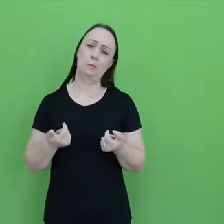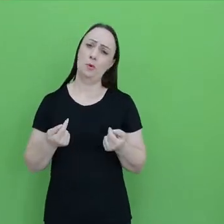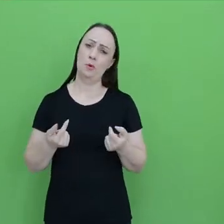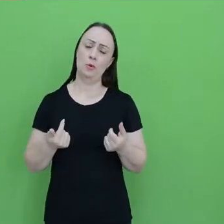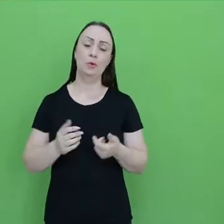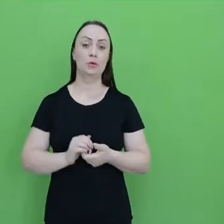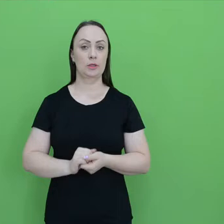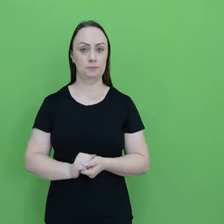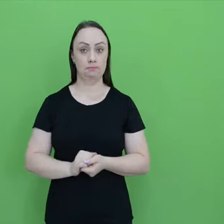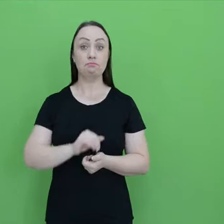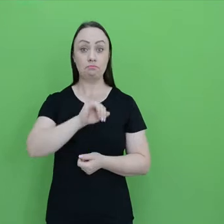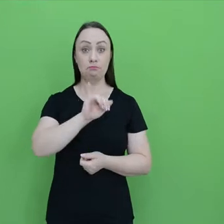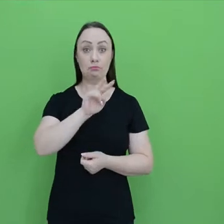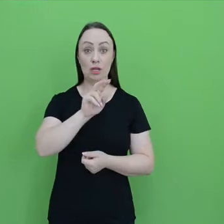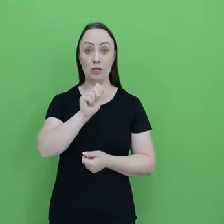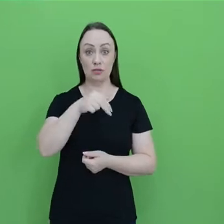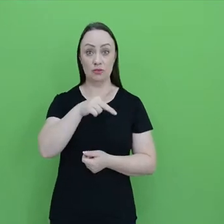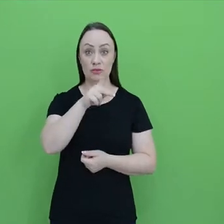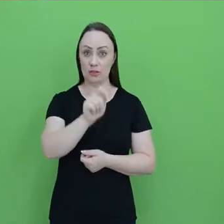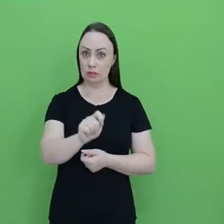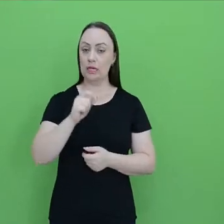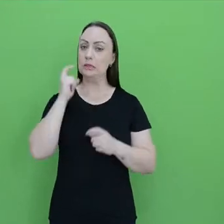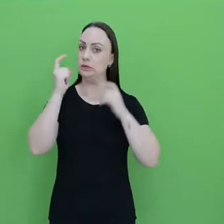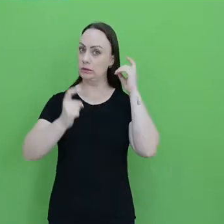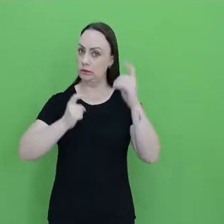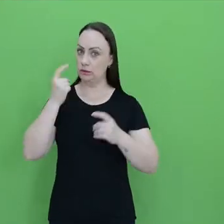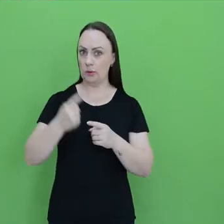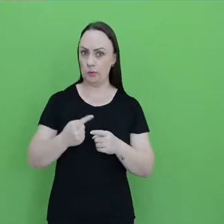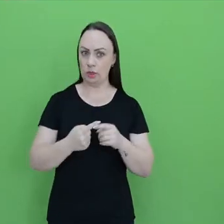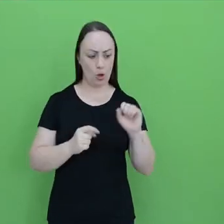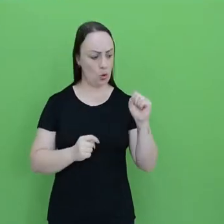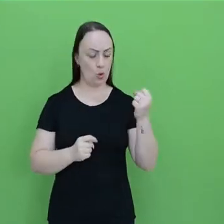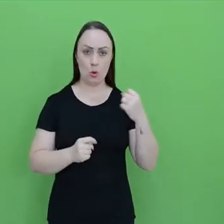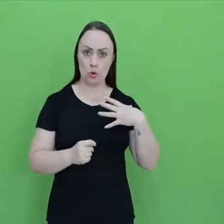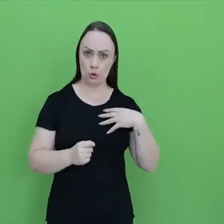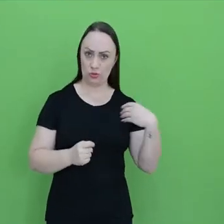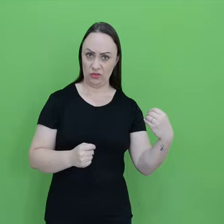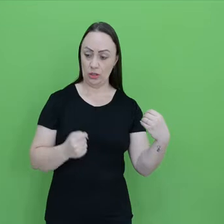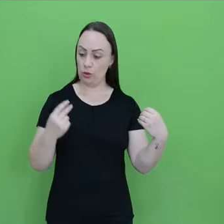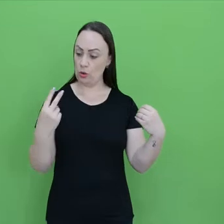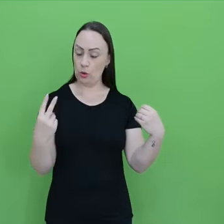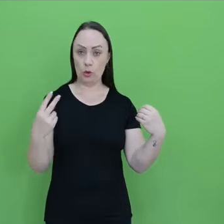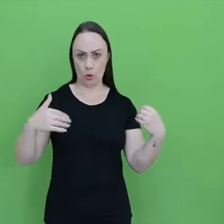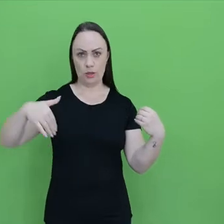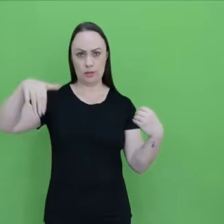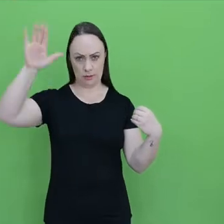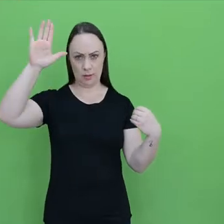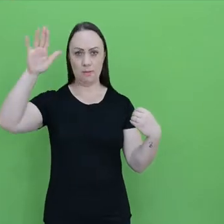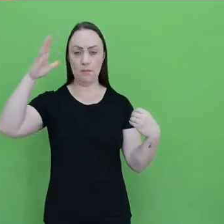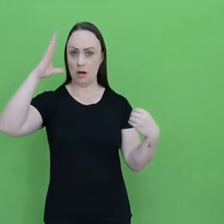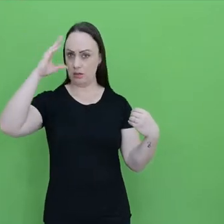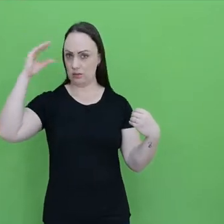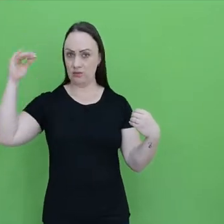escassa. Ivanka estava preocupada porque dos seus 8 filhos, apenas os 2 mais velhos